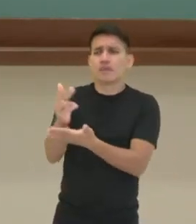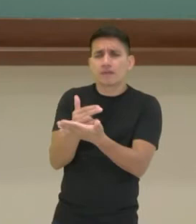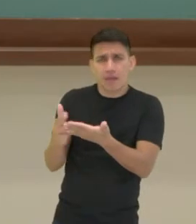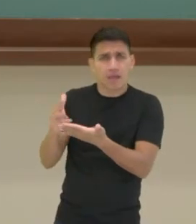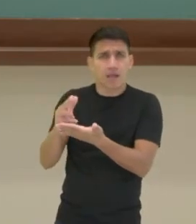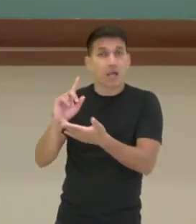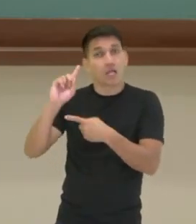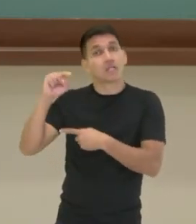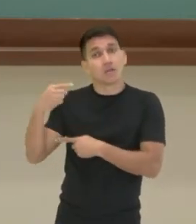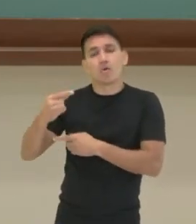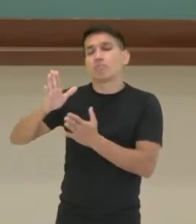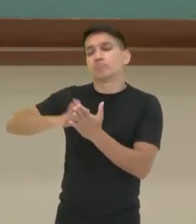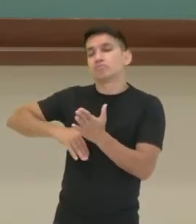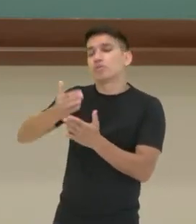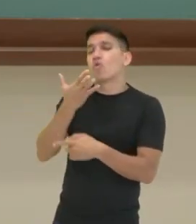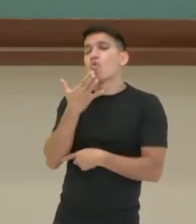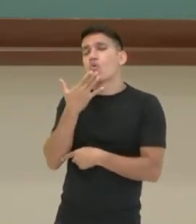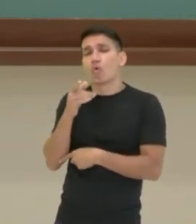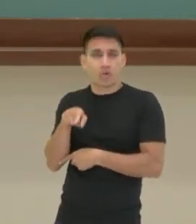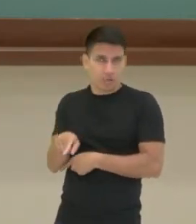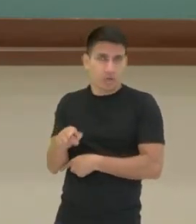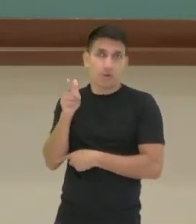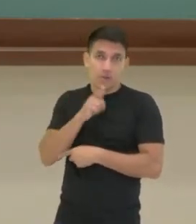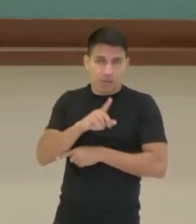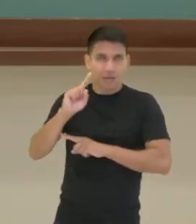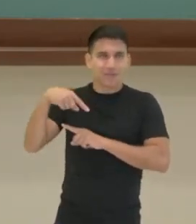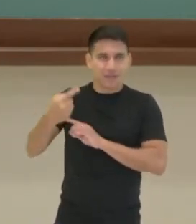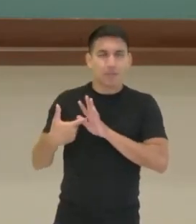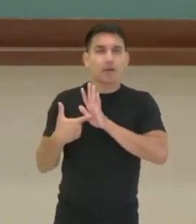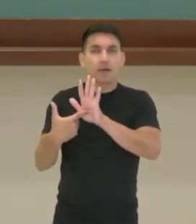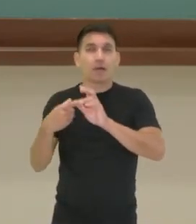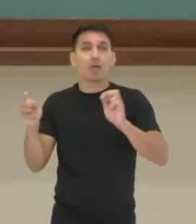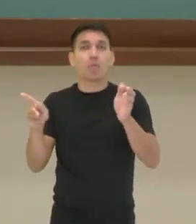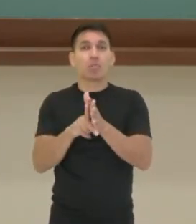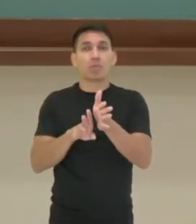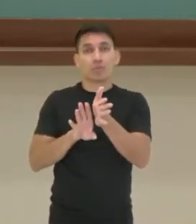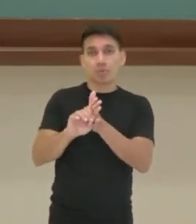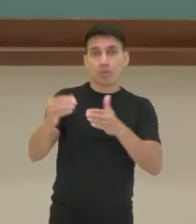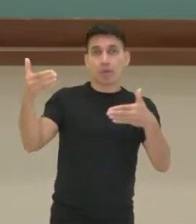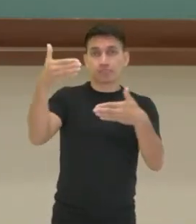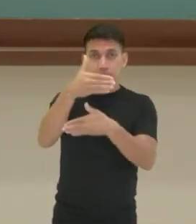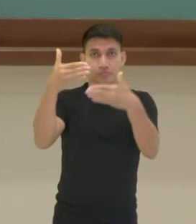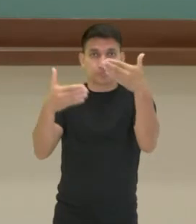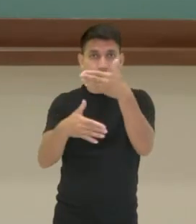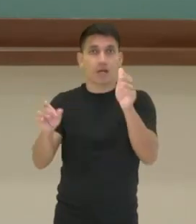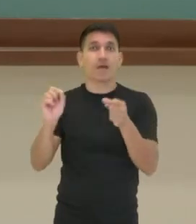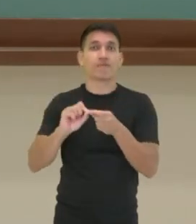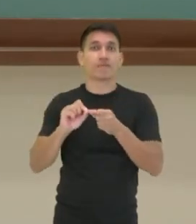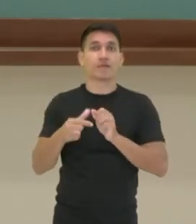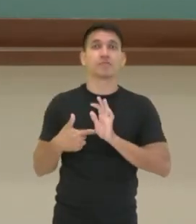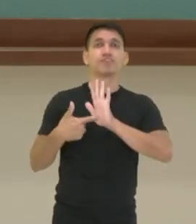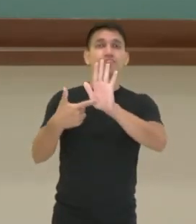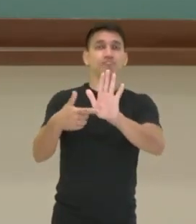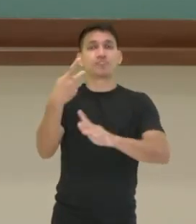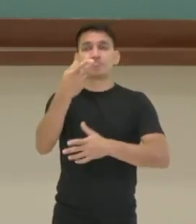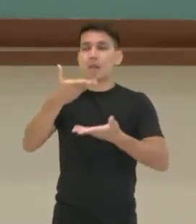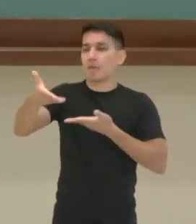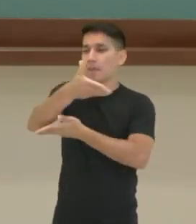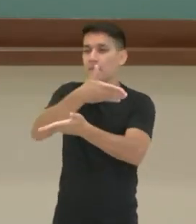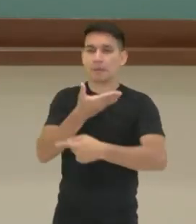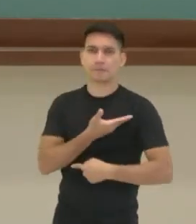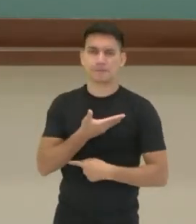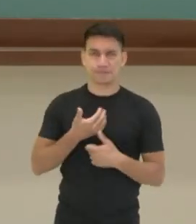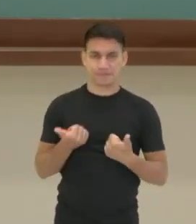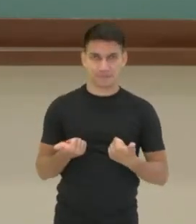depois você vai colorir, ou ainda pode usar, depois da aula, ferramentas do Google para criar uma apresentação, socializar com a sua